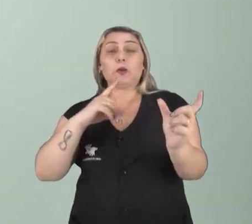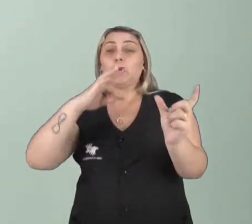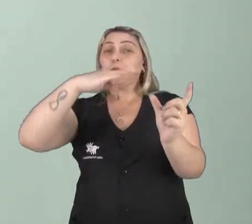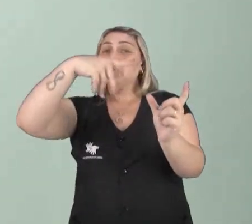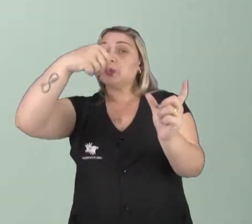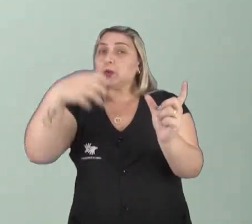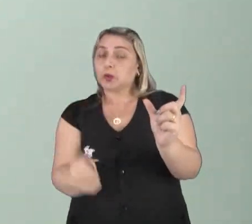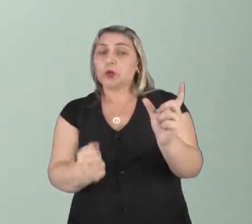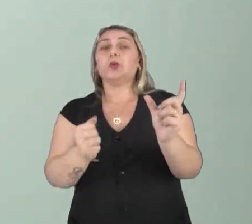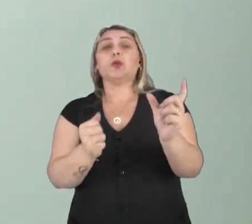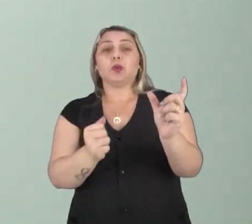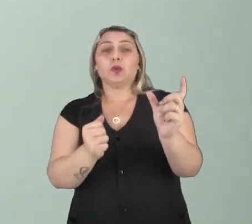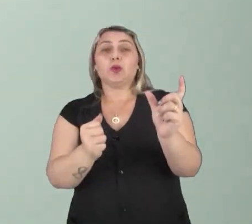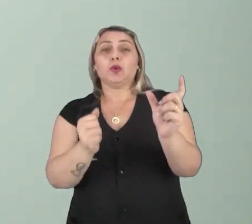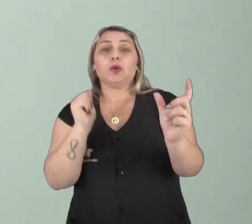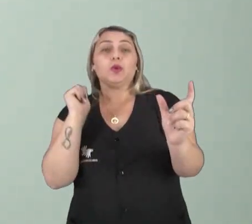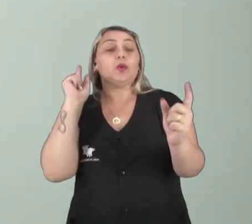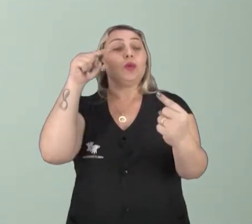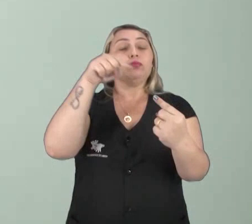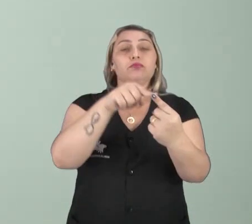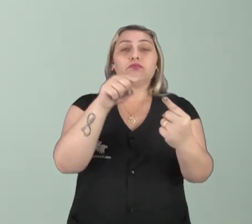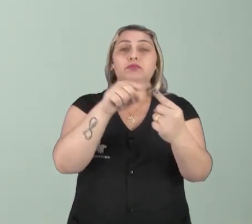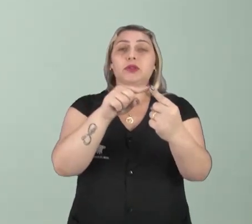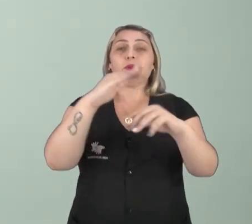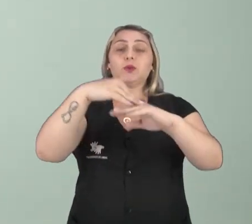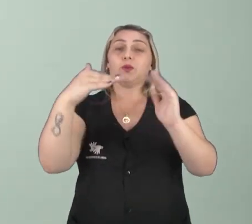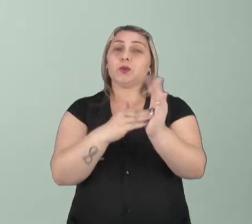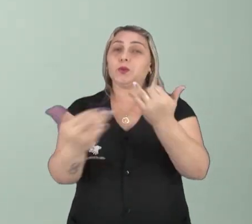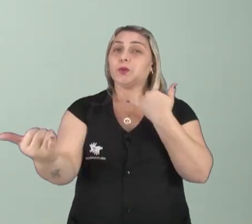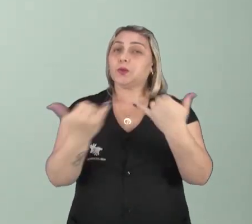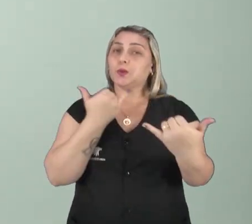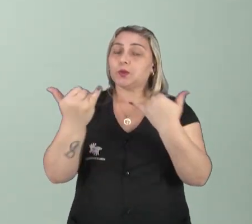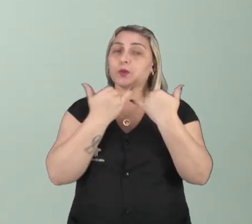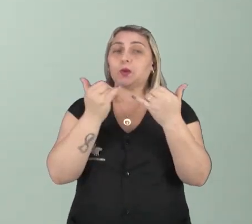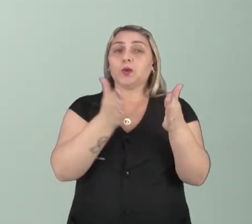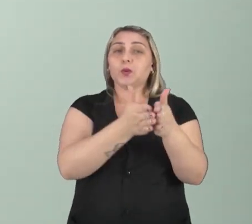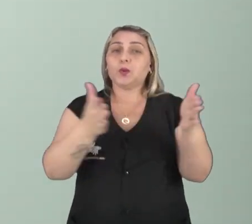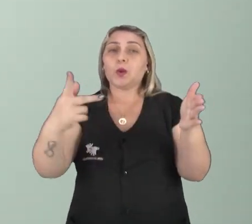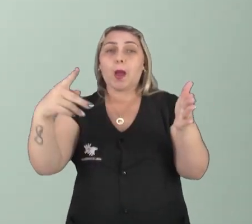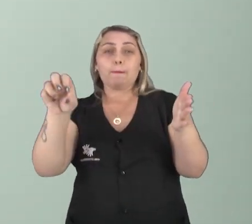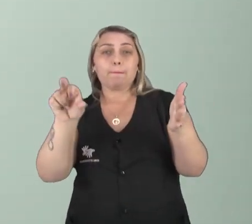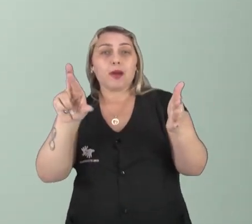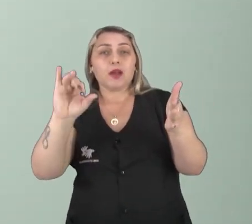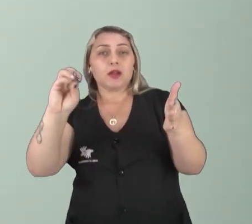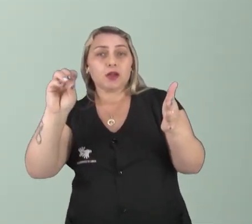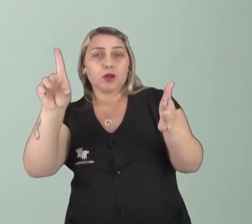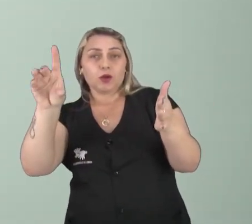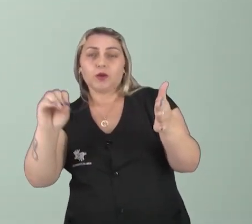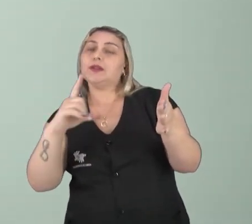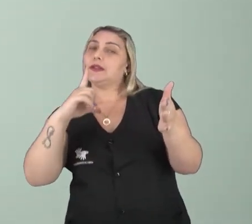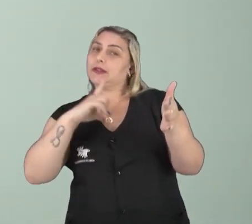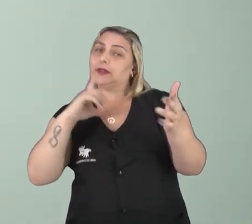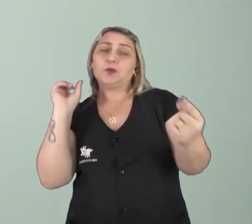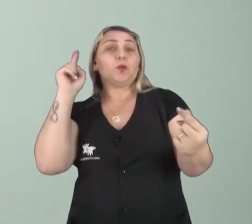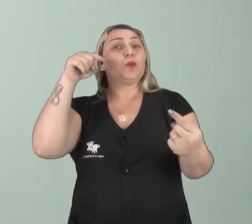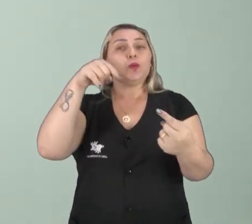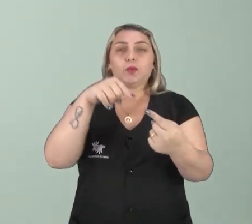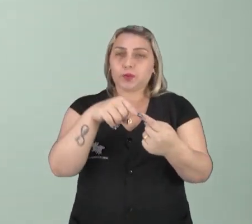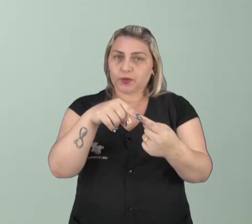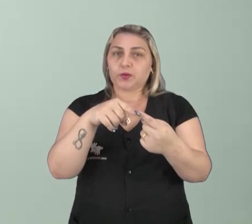aquele enunciado um sentido completo, certo? Todo aquele período, né, vai ter o seu